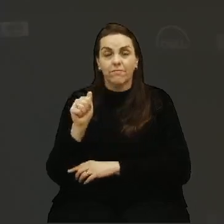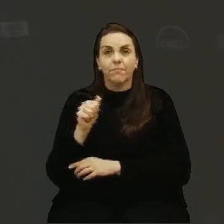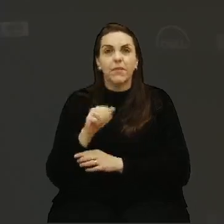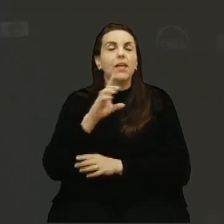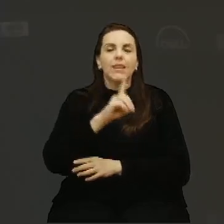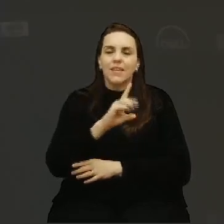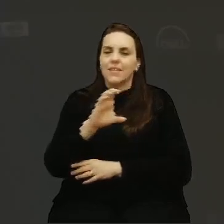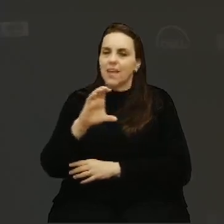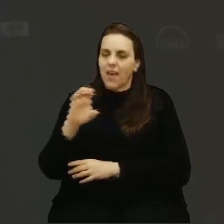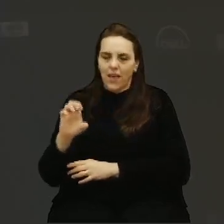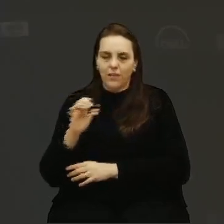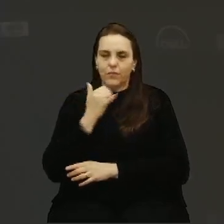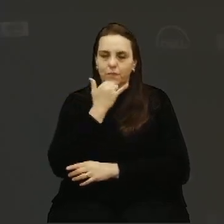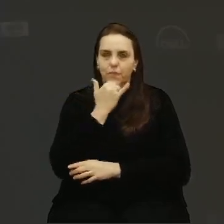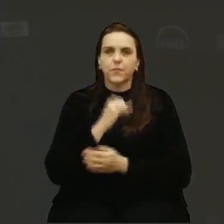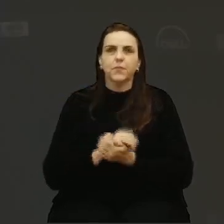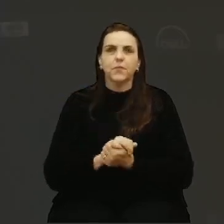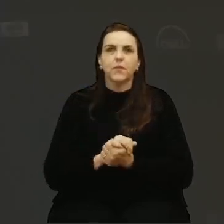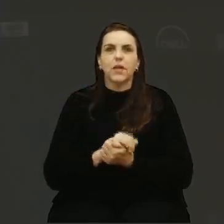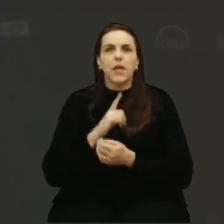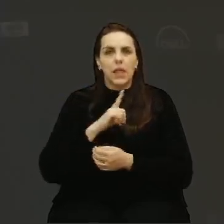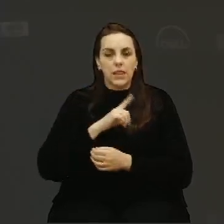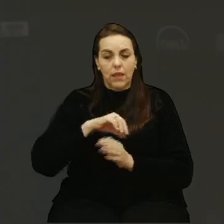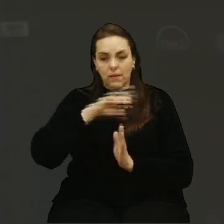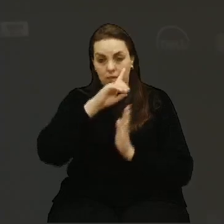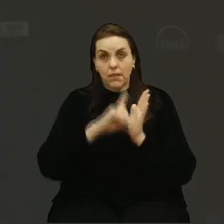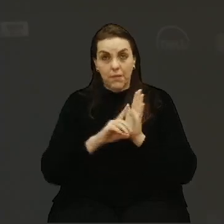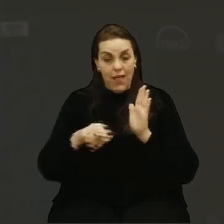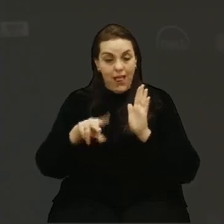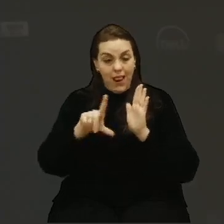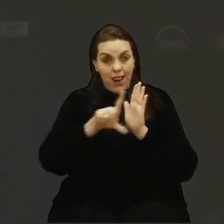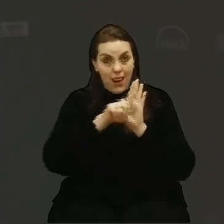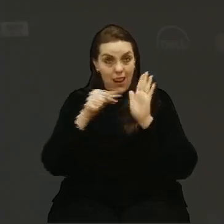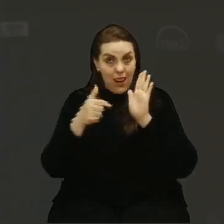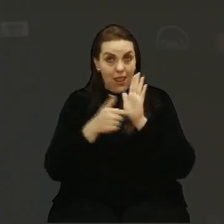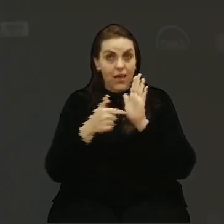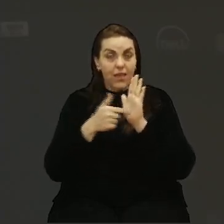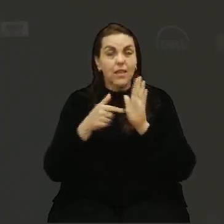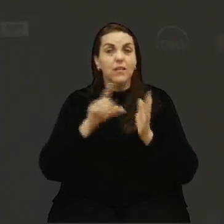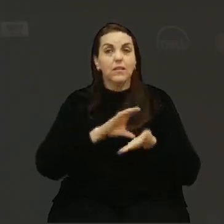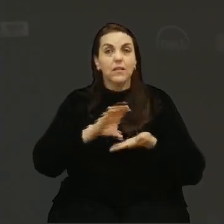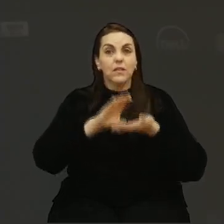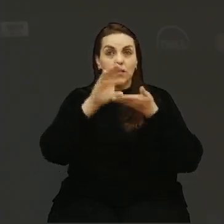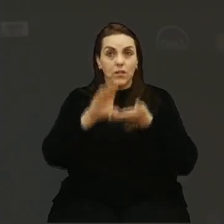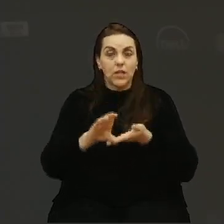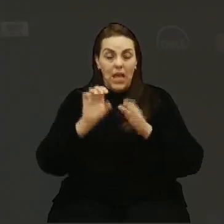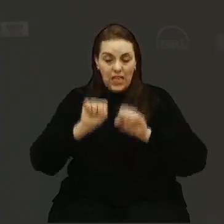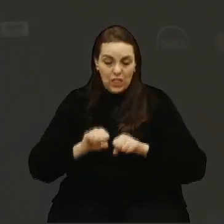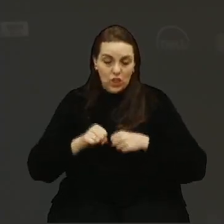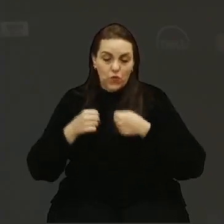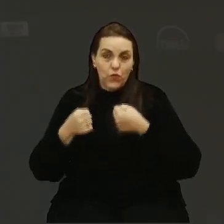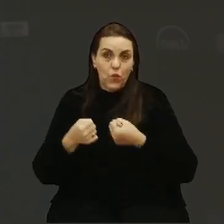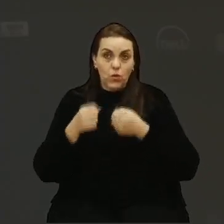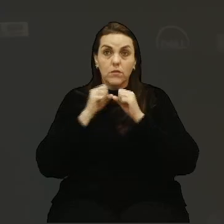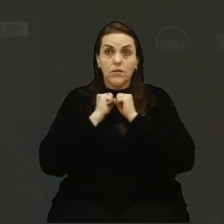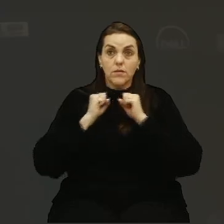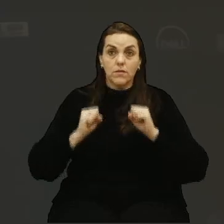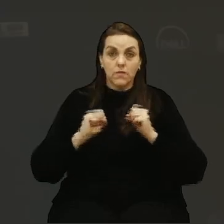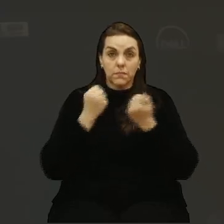por determinação legal, vereadora Rose, gere, em conjunção de esforços com a Secretaria do Meio Ambiente, as